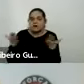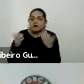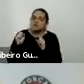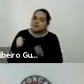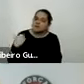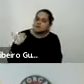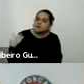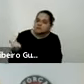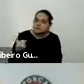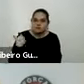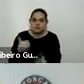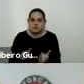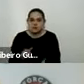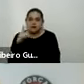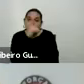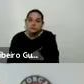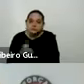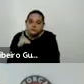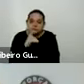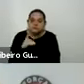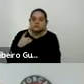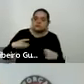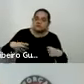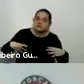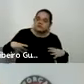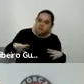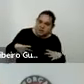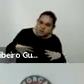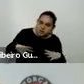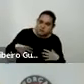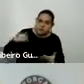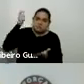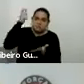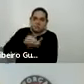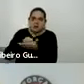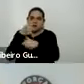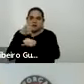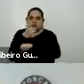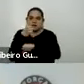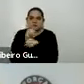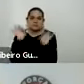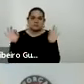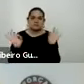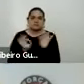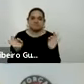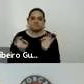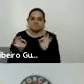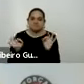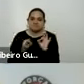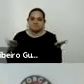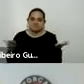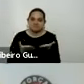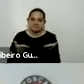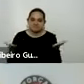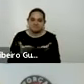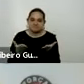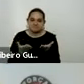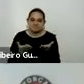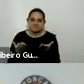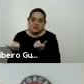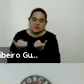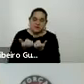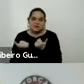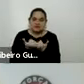no domingo, no feriado, sem pagamento de hora extra e para compensar quando a empresa